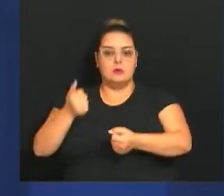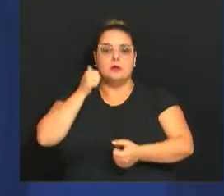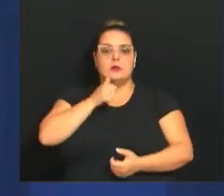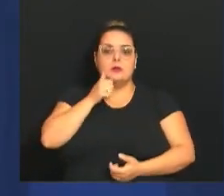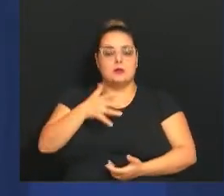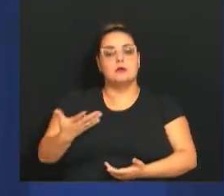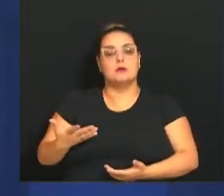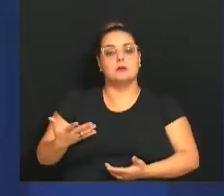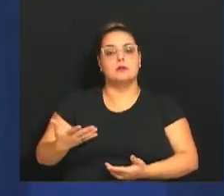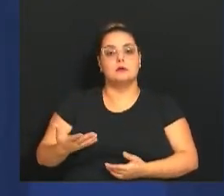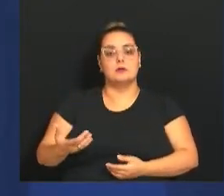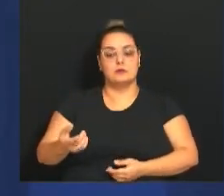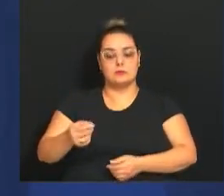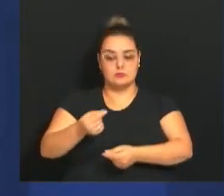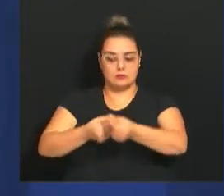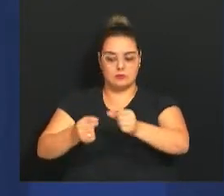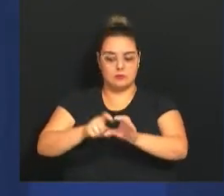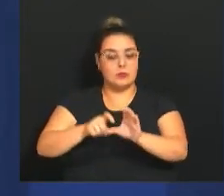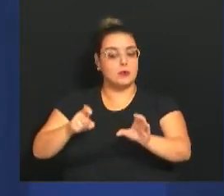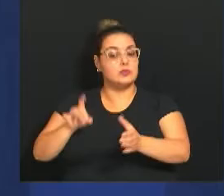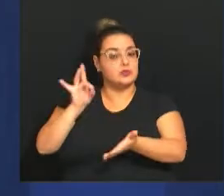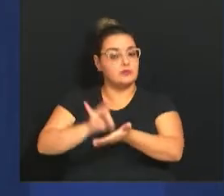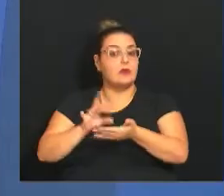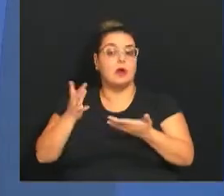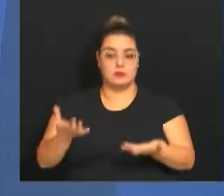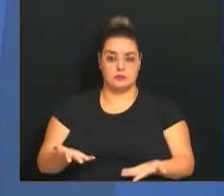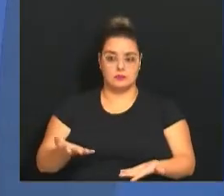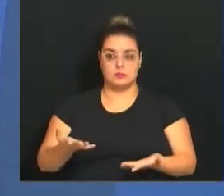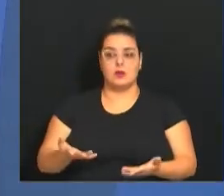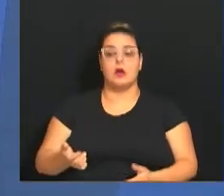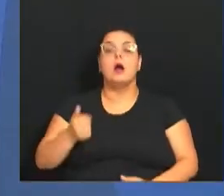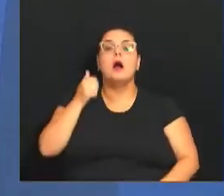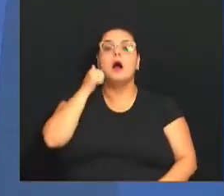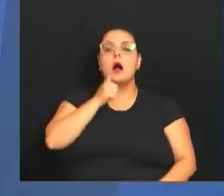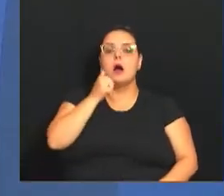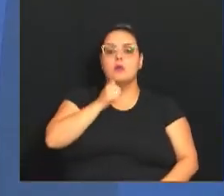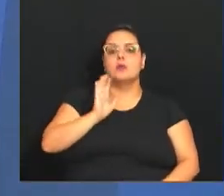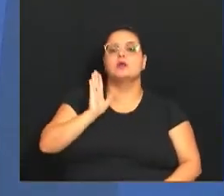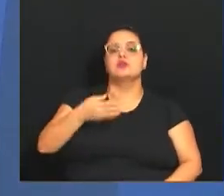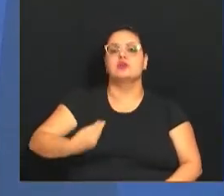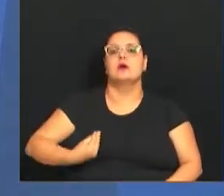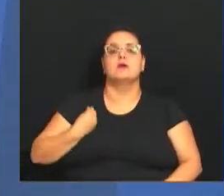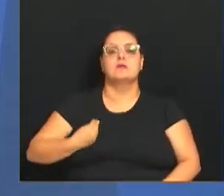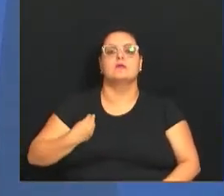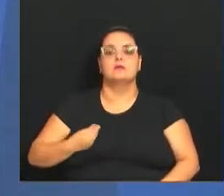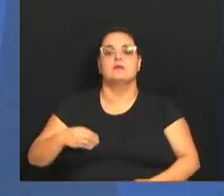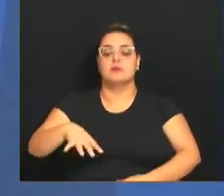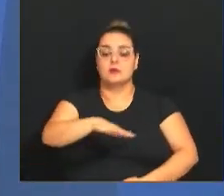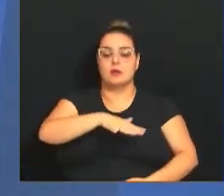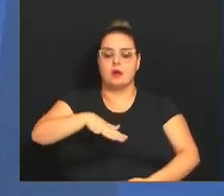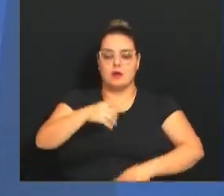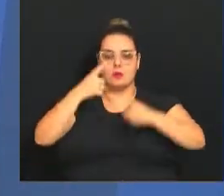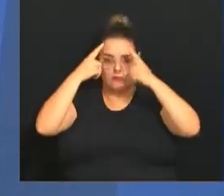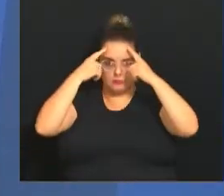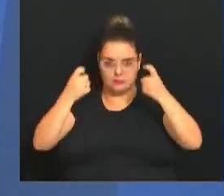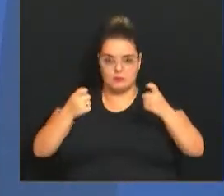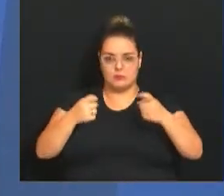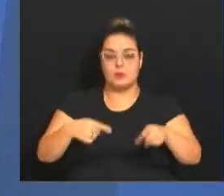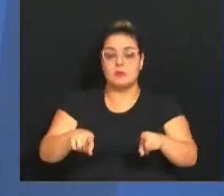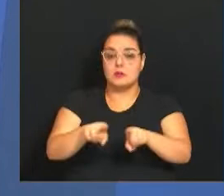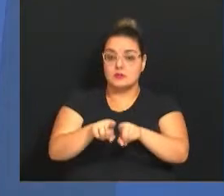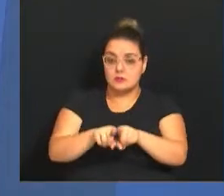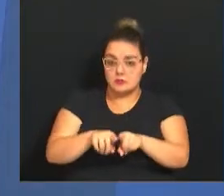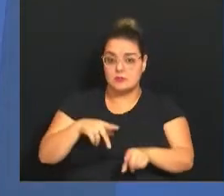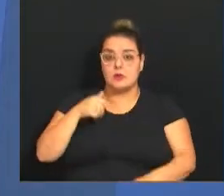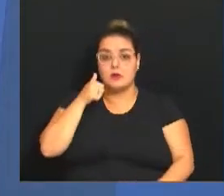uma autonomia financeira de fato. A gente está falando da mulher que já vive a questão da violência, mas a vereadora também é autora de um